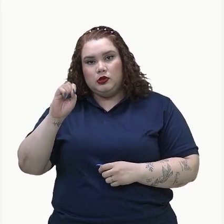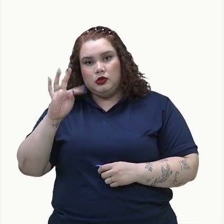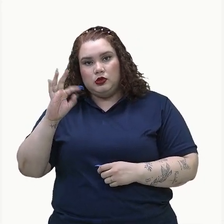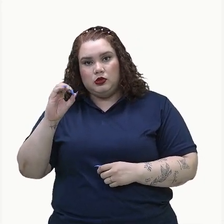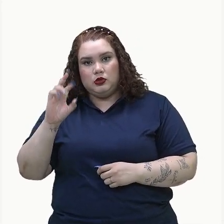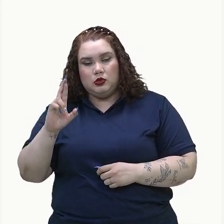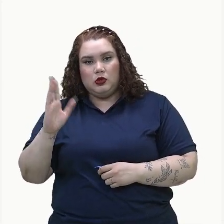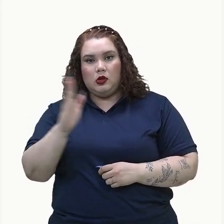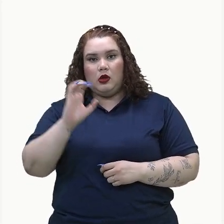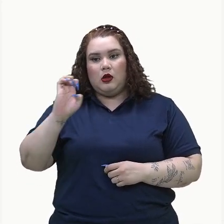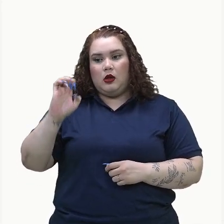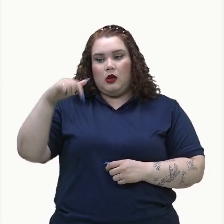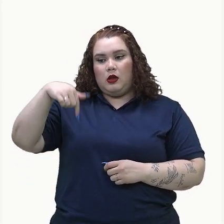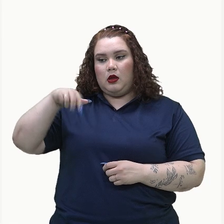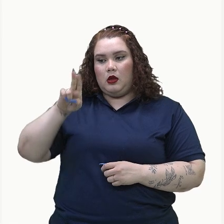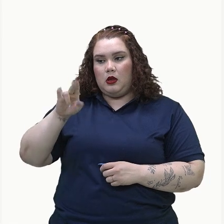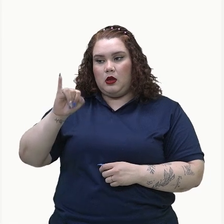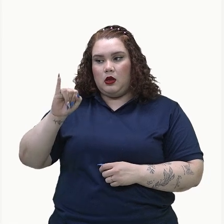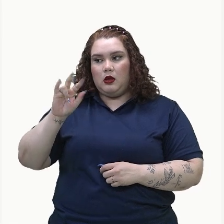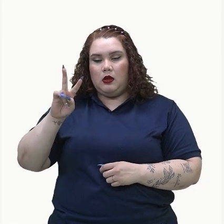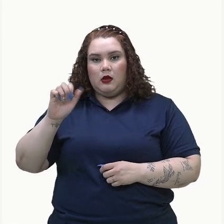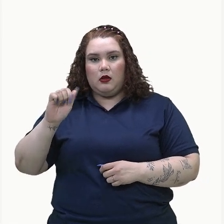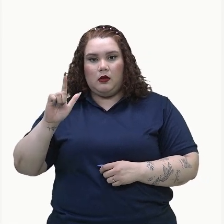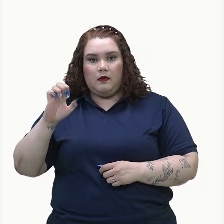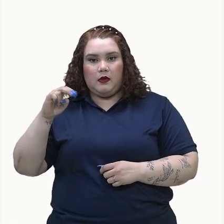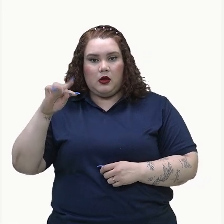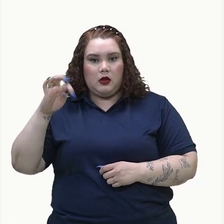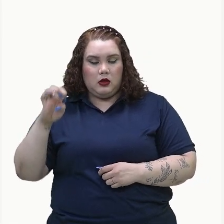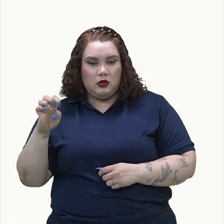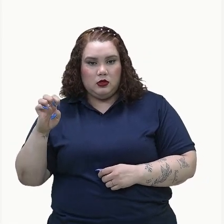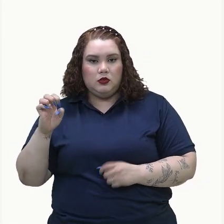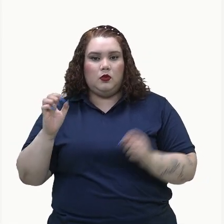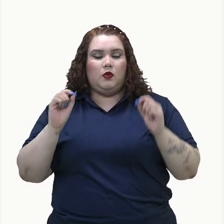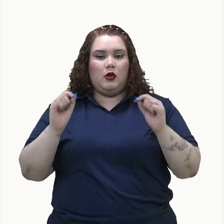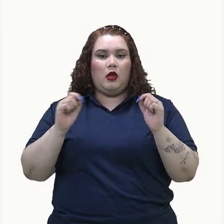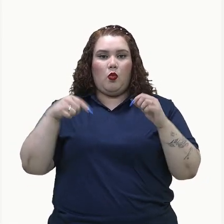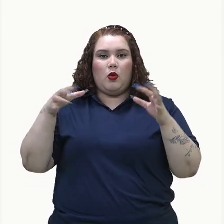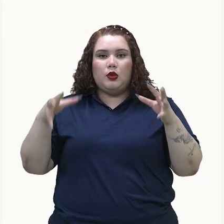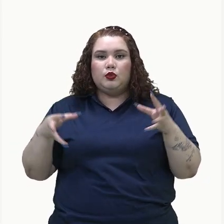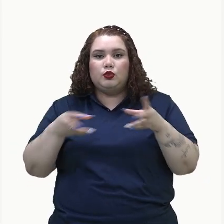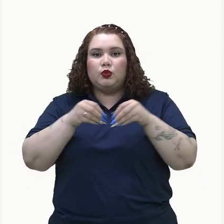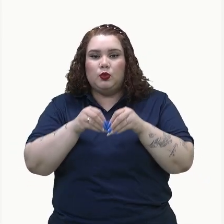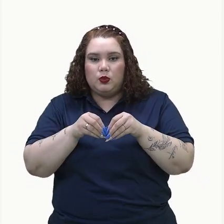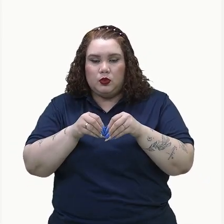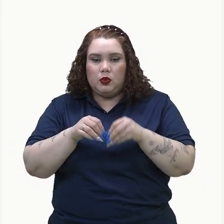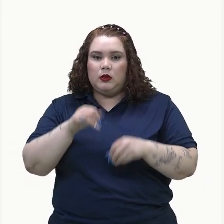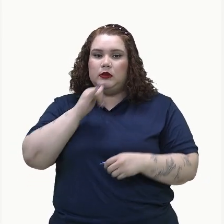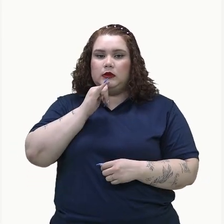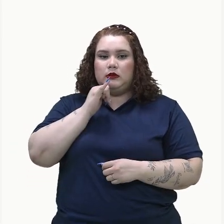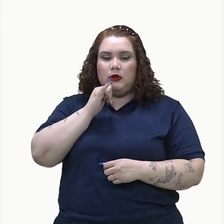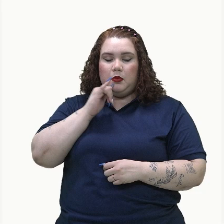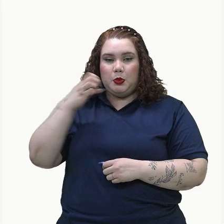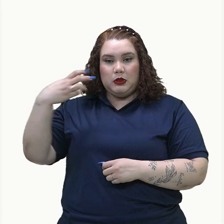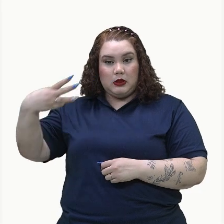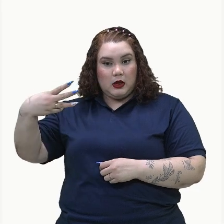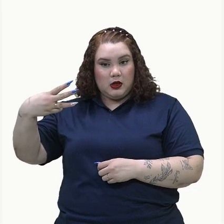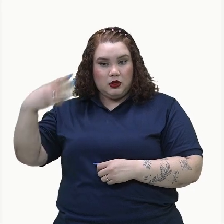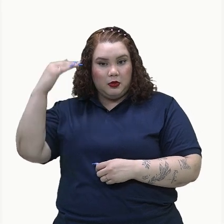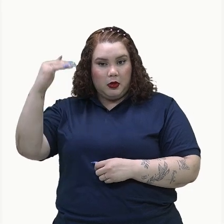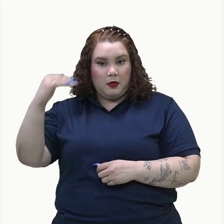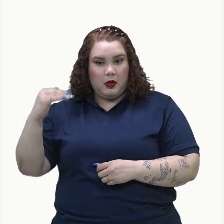aqui, ele vai fazer a mesma coisa que esses três estão fazendo juntos. Ou seja, esses circuitos aqui são